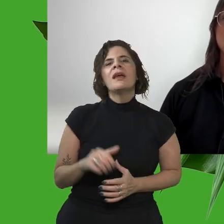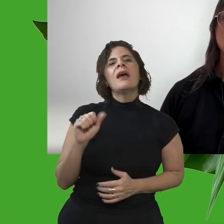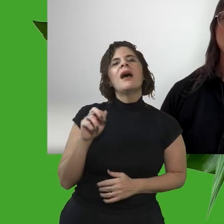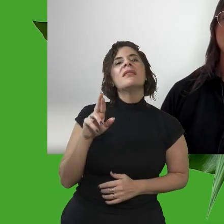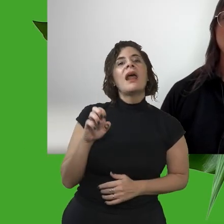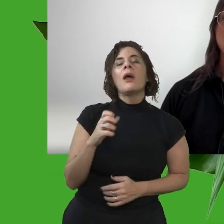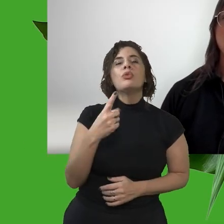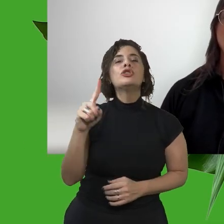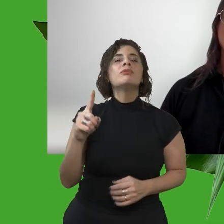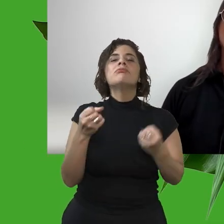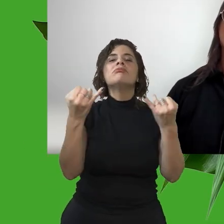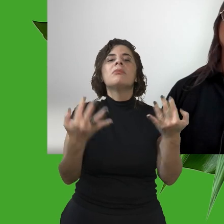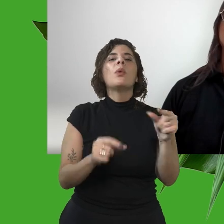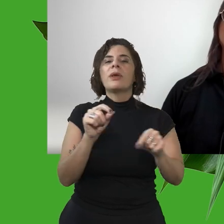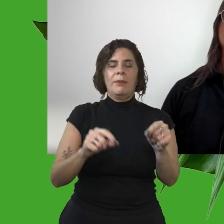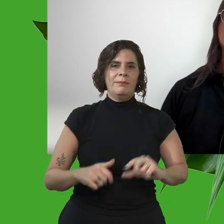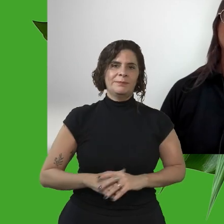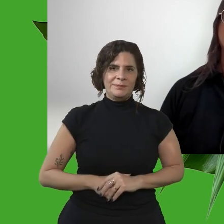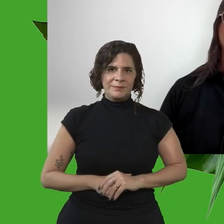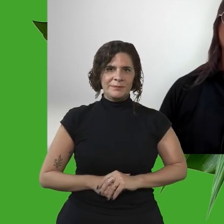abro para você trazer as suas considerações finais também.